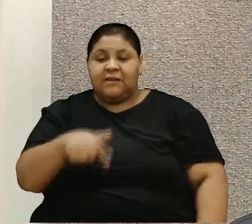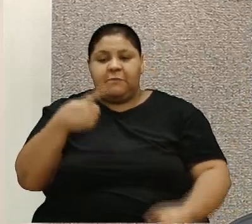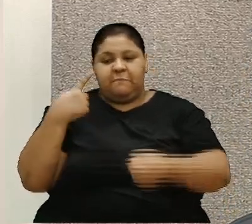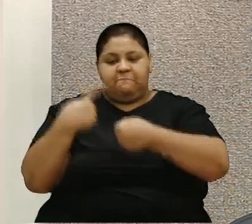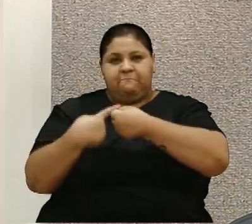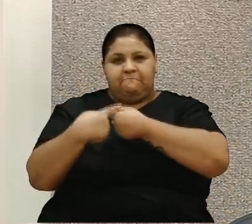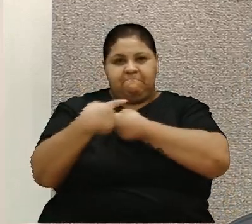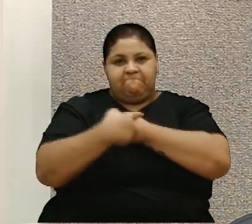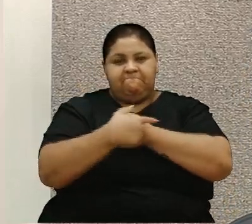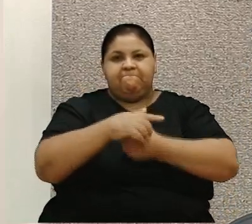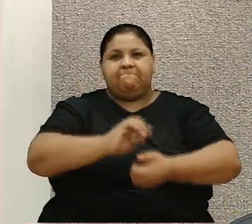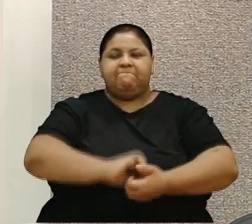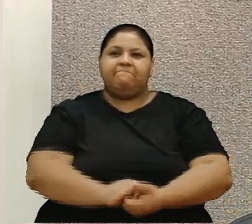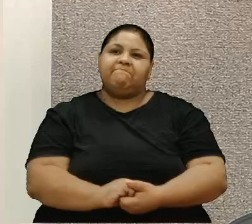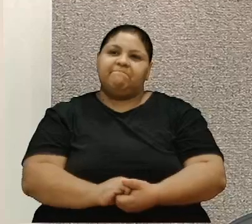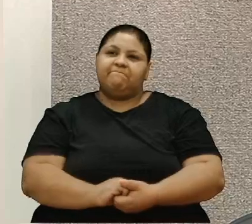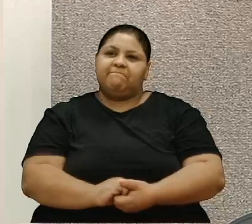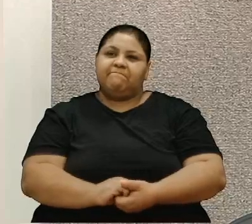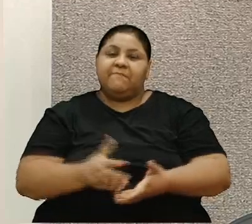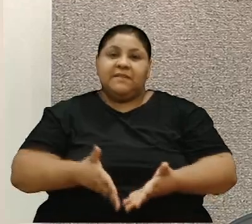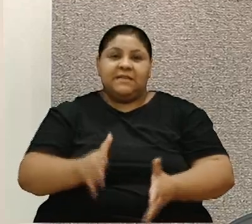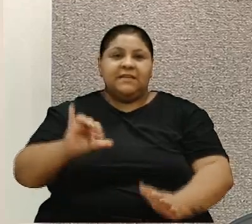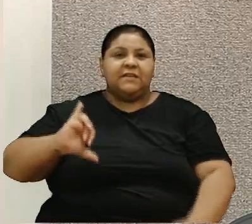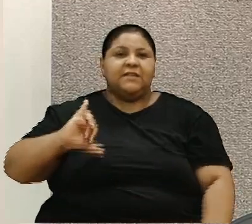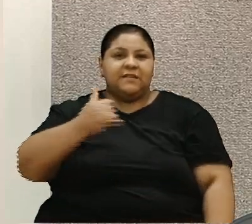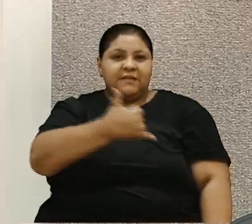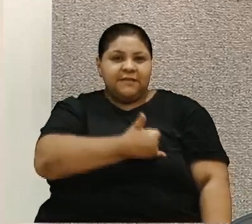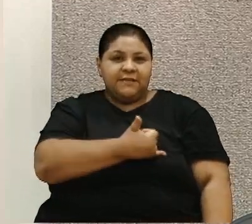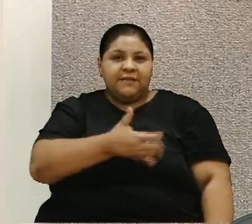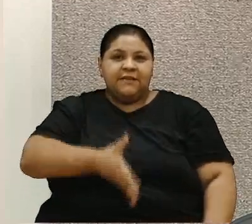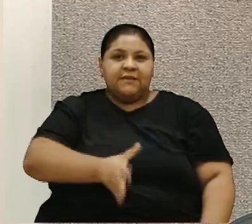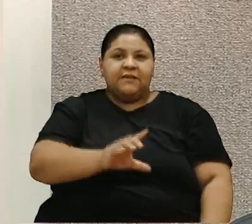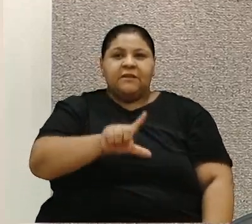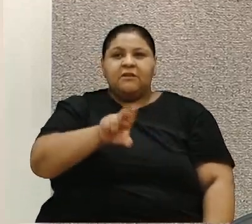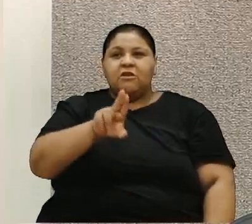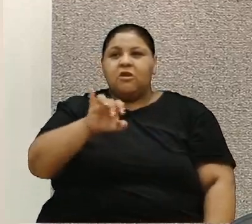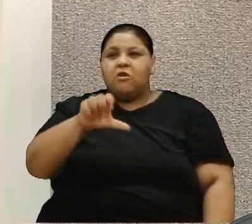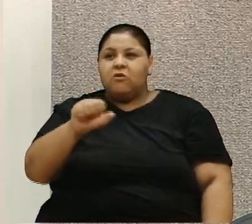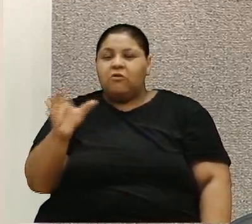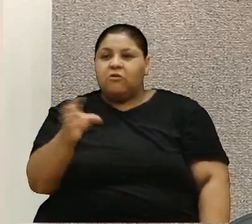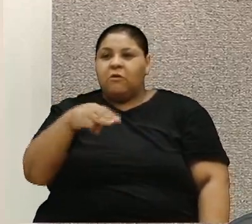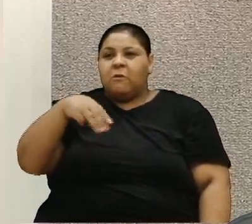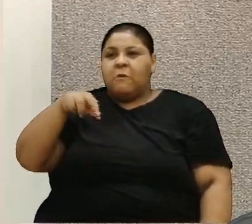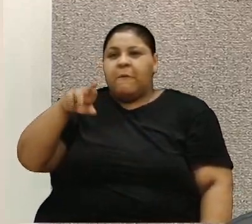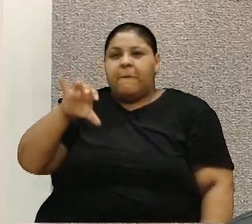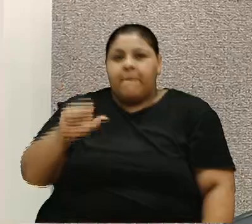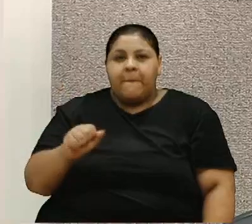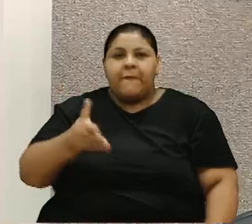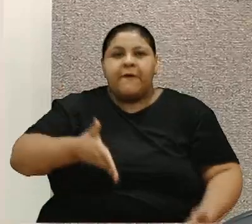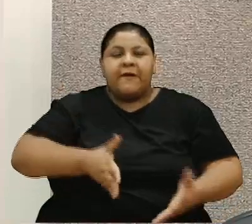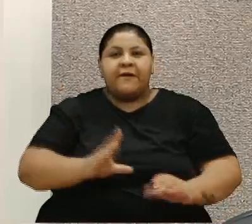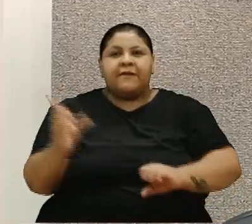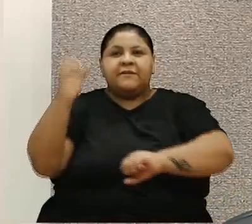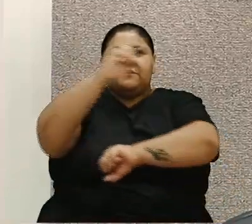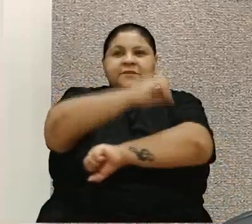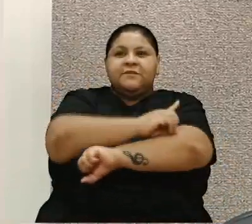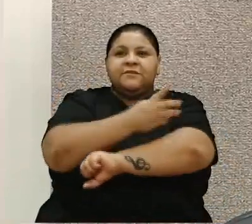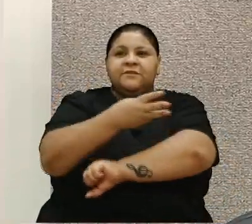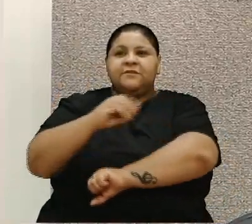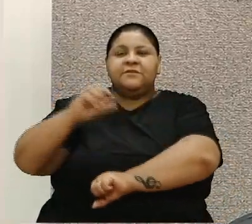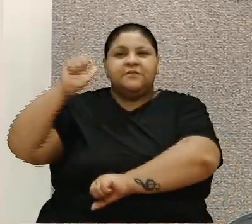cidade. Azélia Biglia Semin, natural de Vacaria, Rio Grande do Sul, filha de Luiz Biglia e Maria Fontana, nasceu no dia 30 de abril